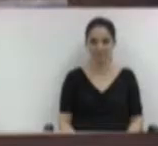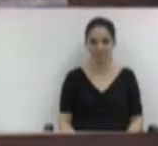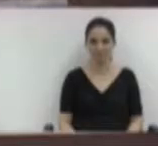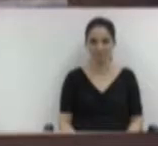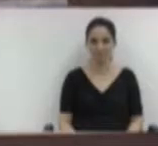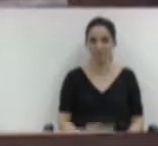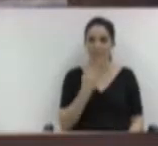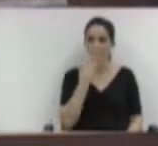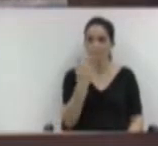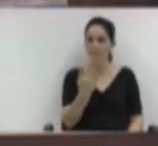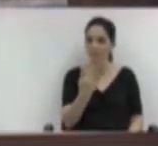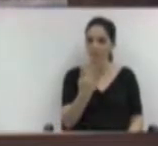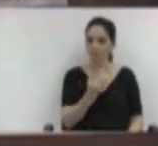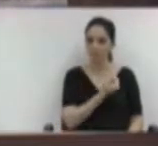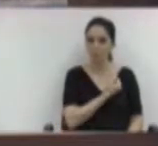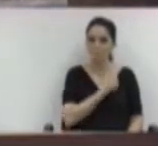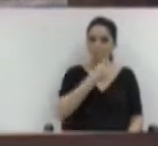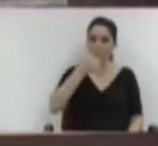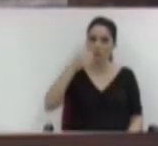Requerimento